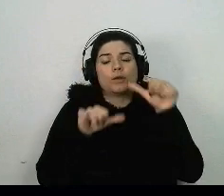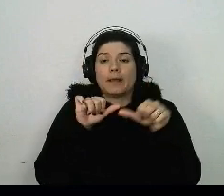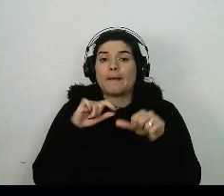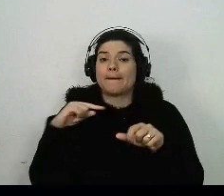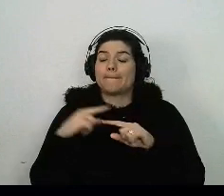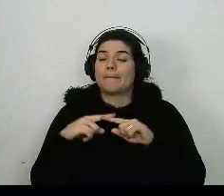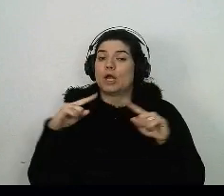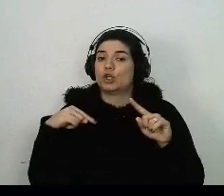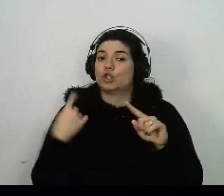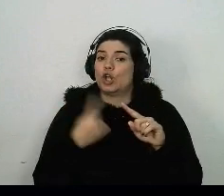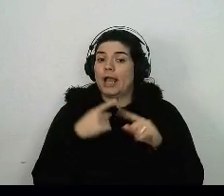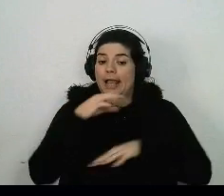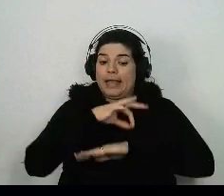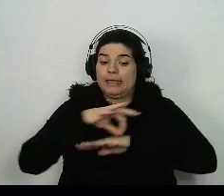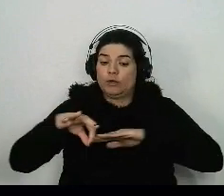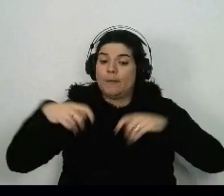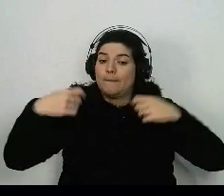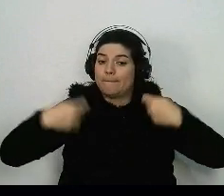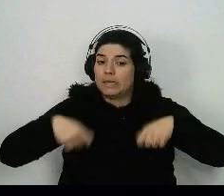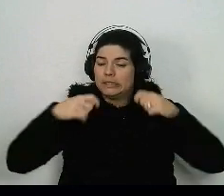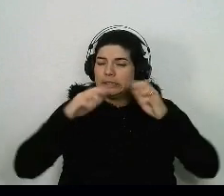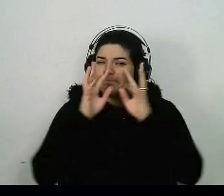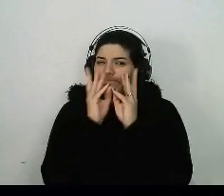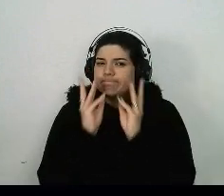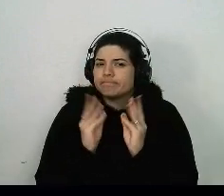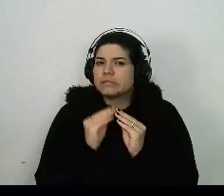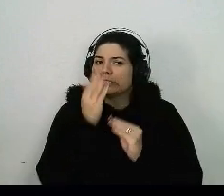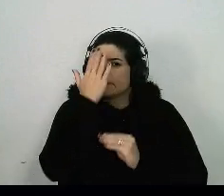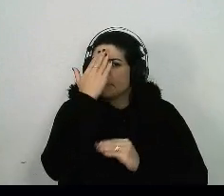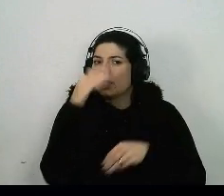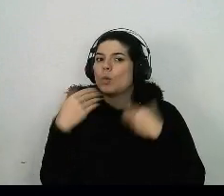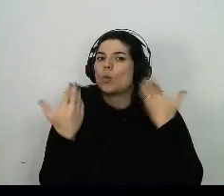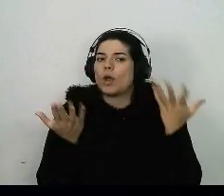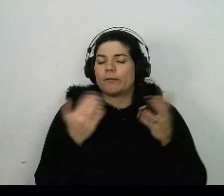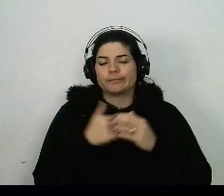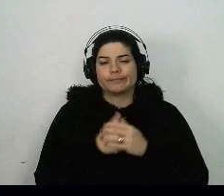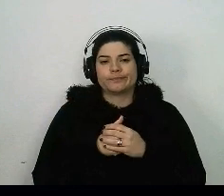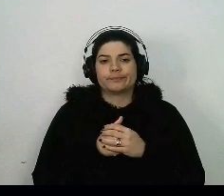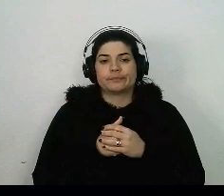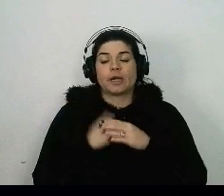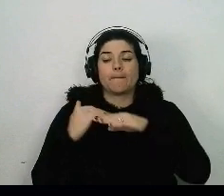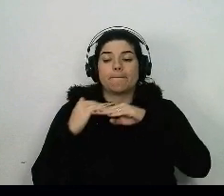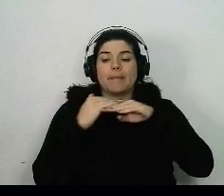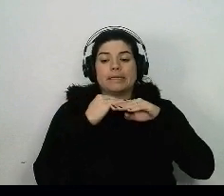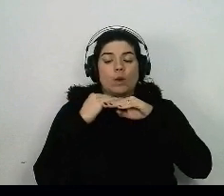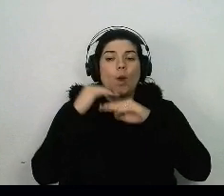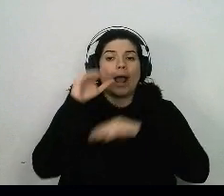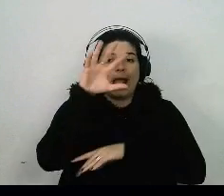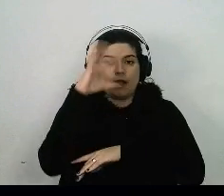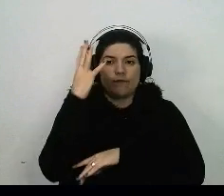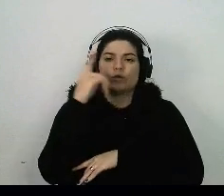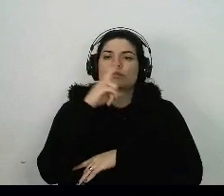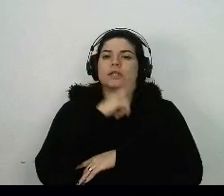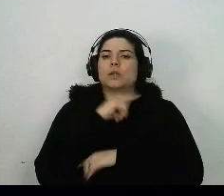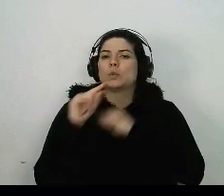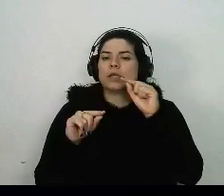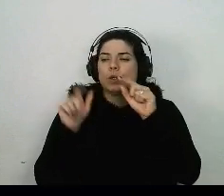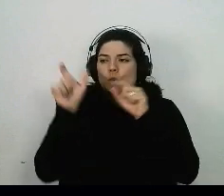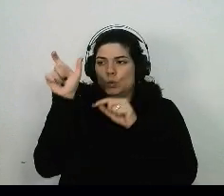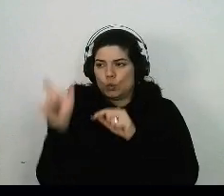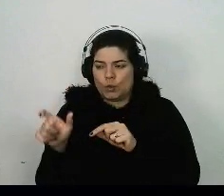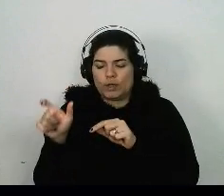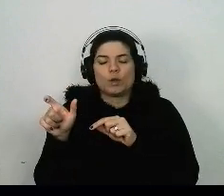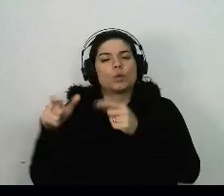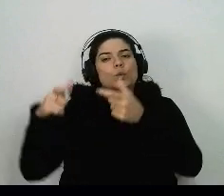precisa definir. Então, no padrão de árvore, a gente tem os campos que não mudam e que seriam nossas